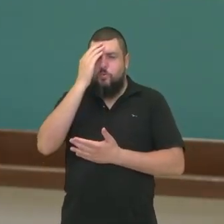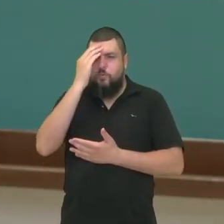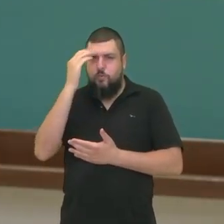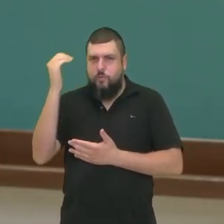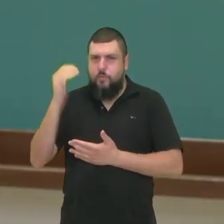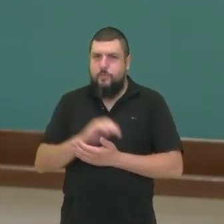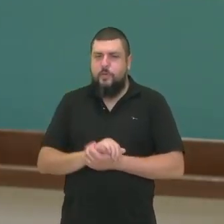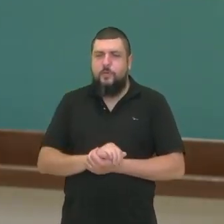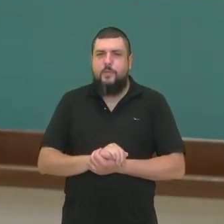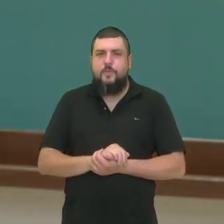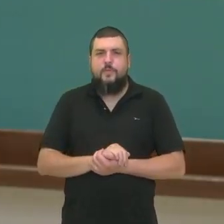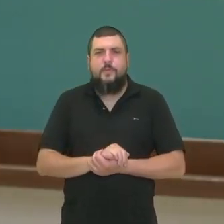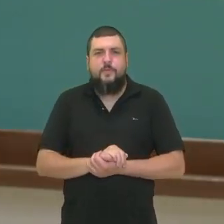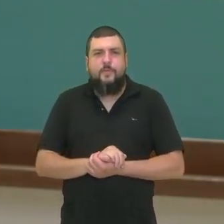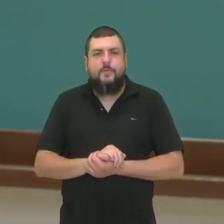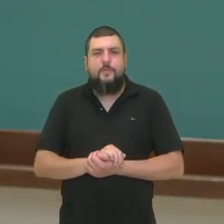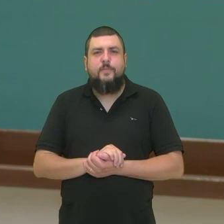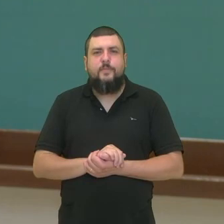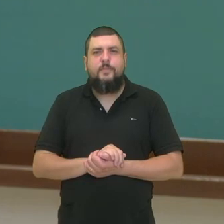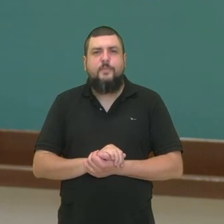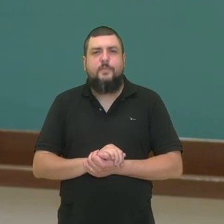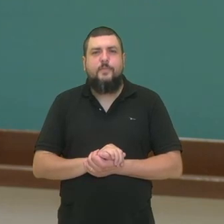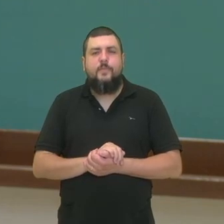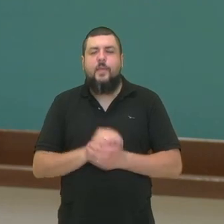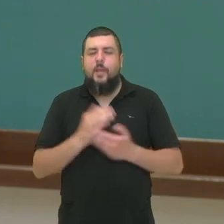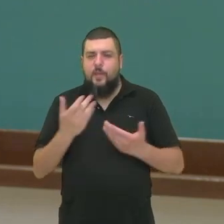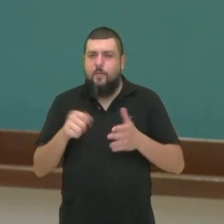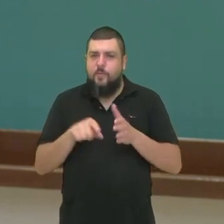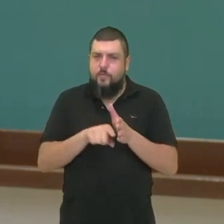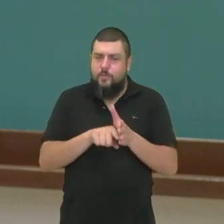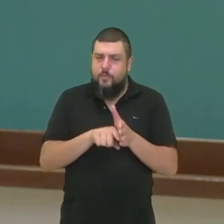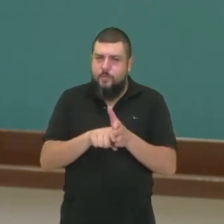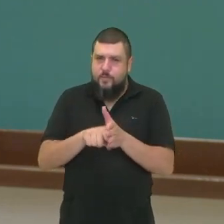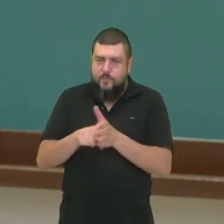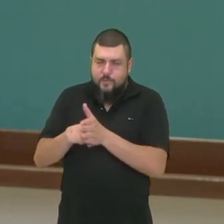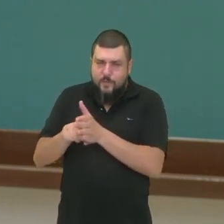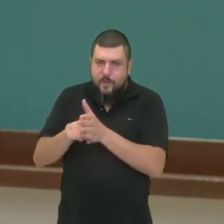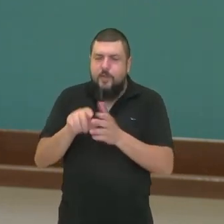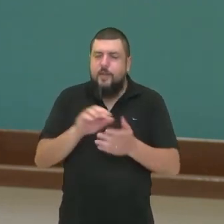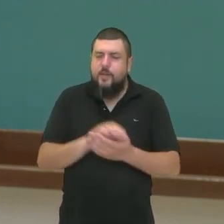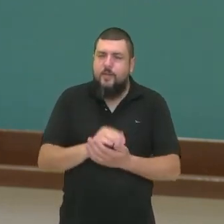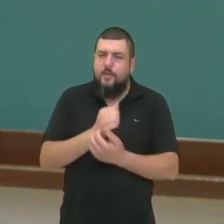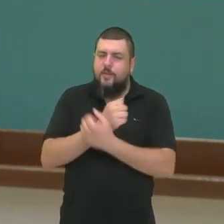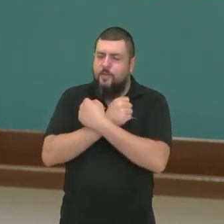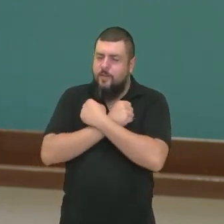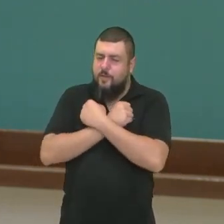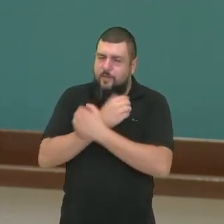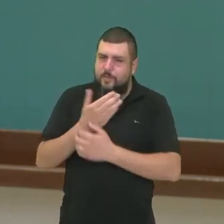reconhecidos, como cirandeiros aí, né? Então pesquise mais e um